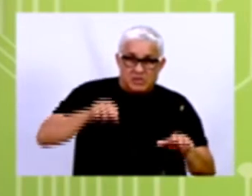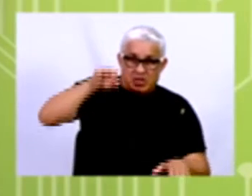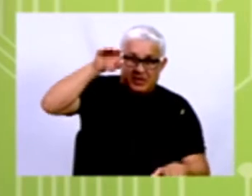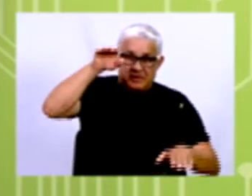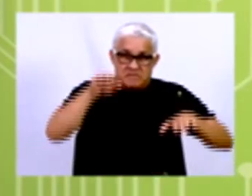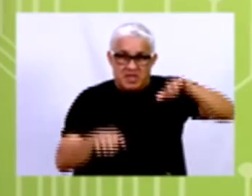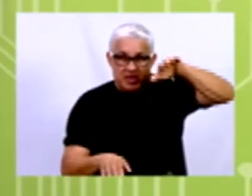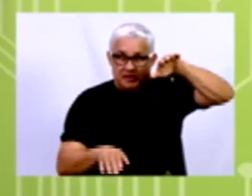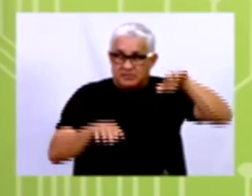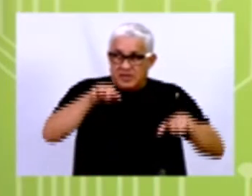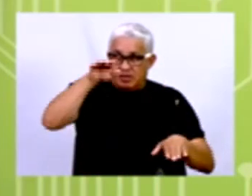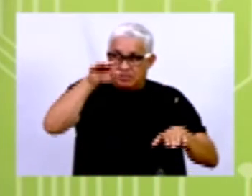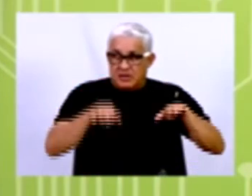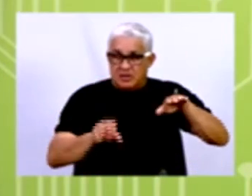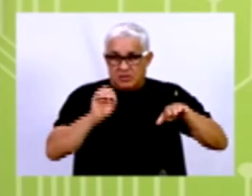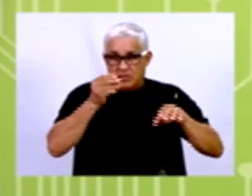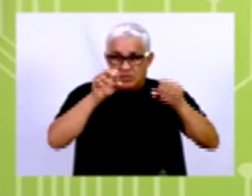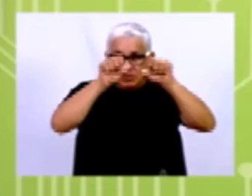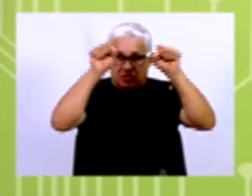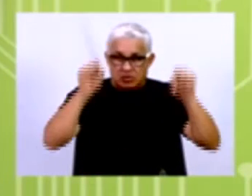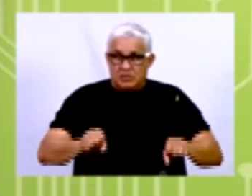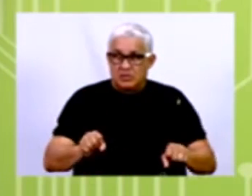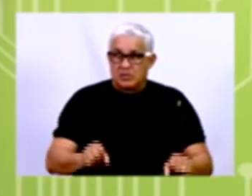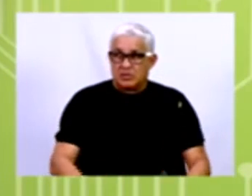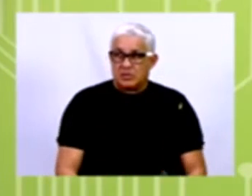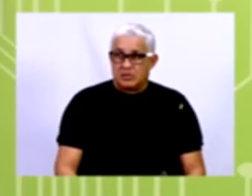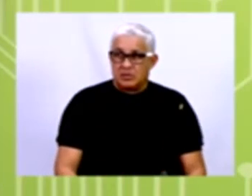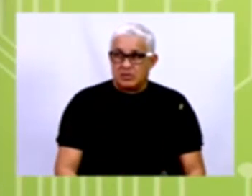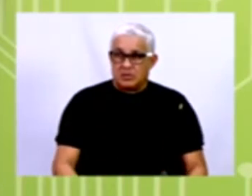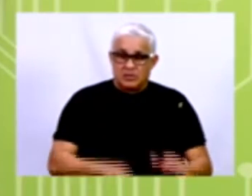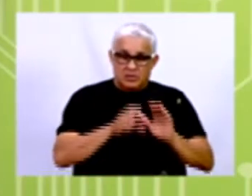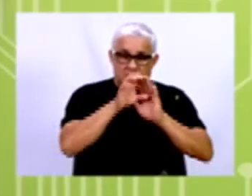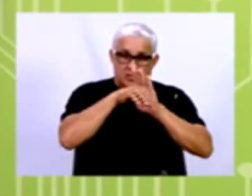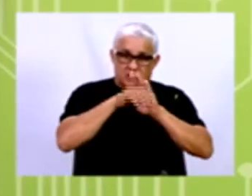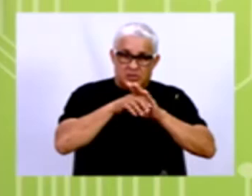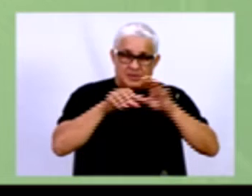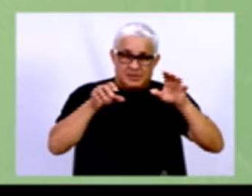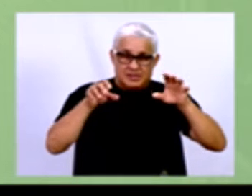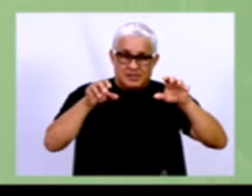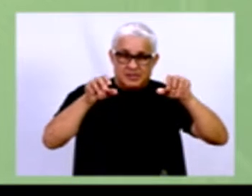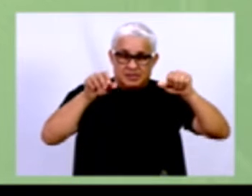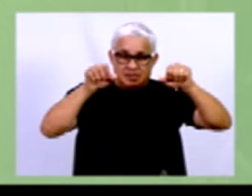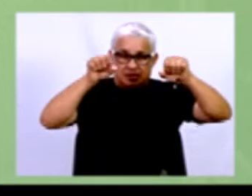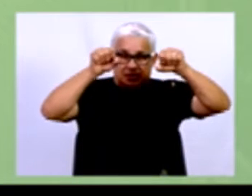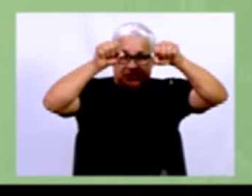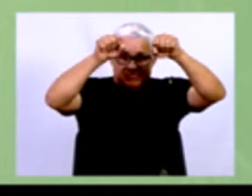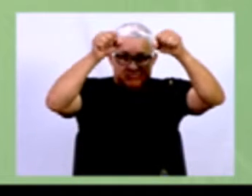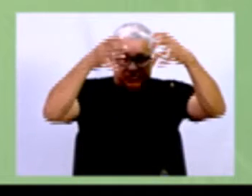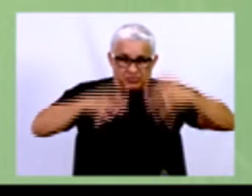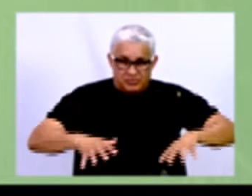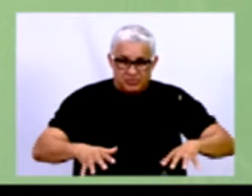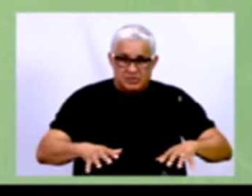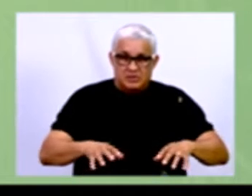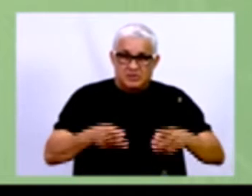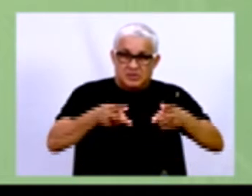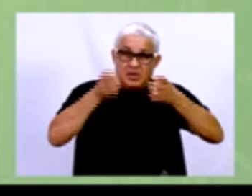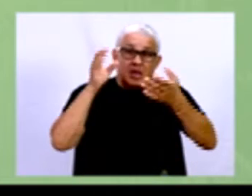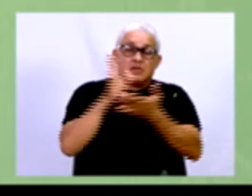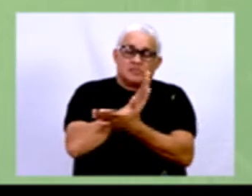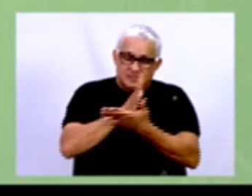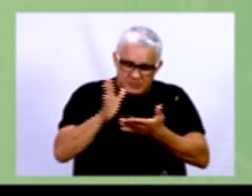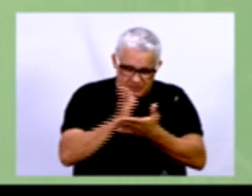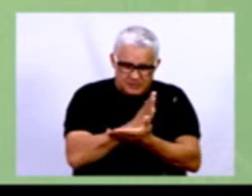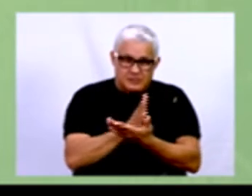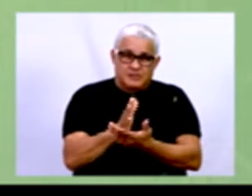sistêmicas. E o Keynes vai, num contexto de uma grande crise, identificar algumas forças que ele vai